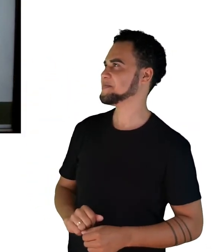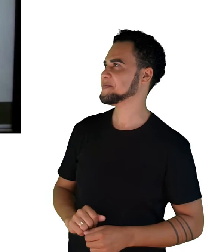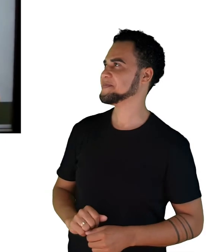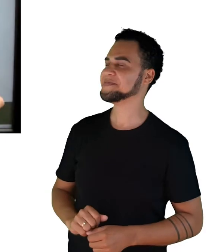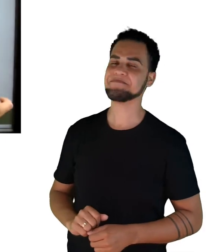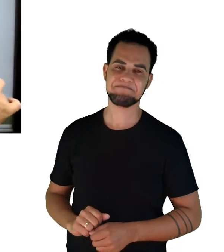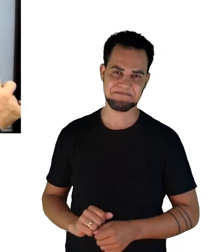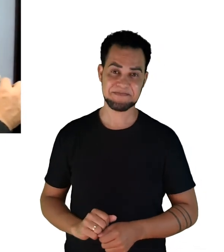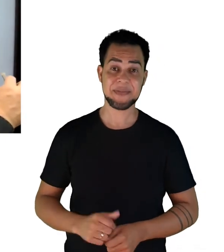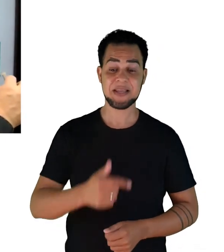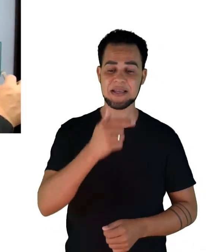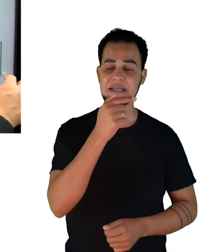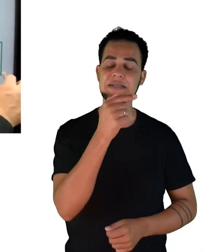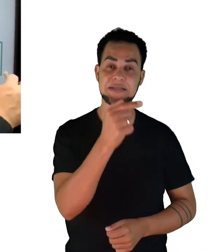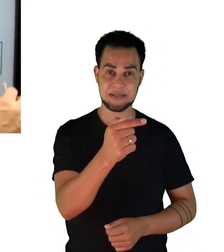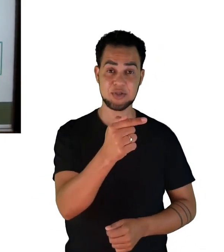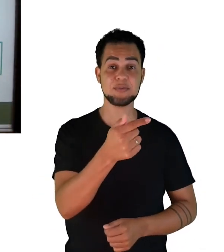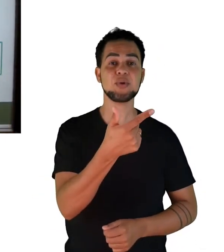São